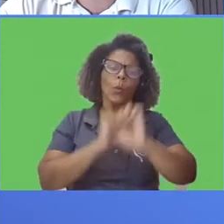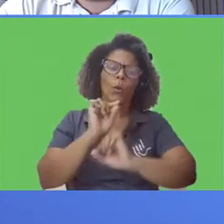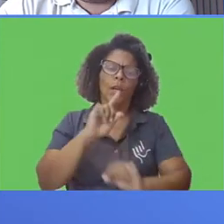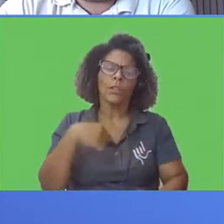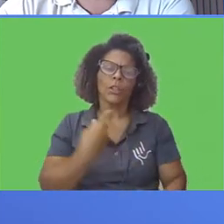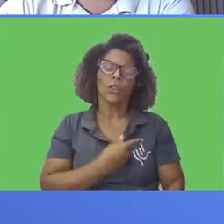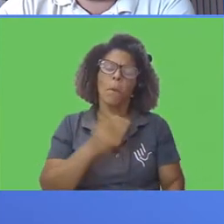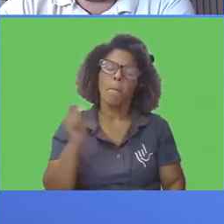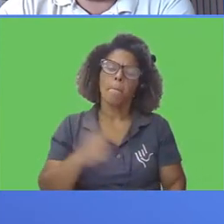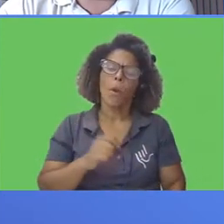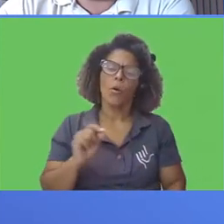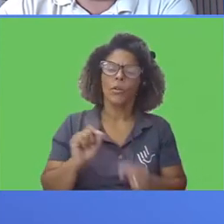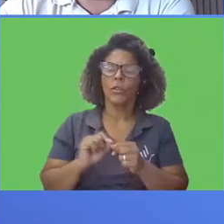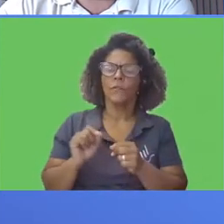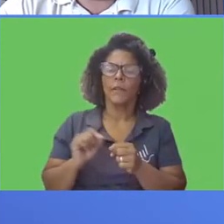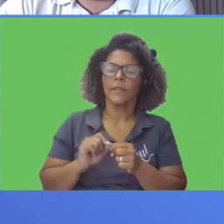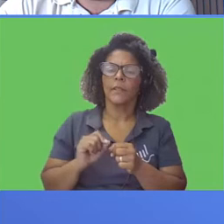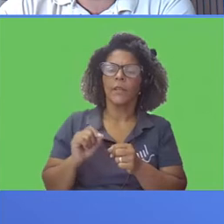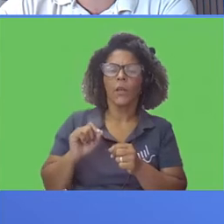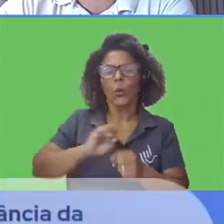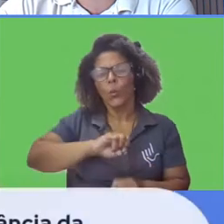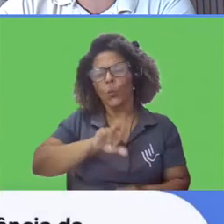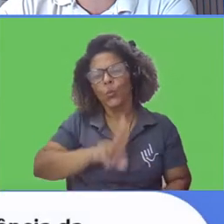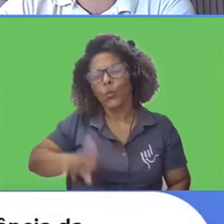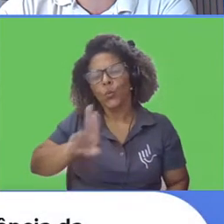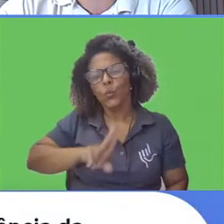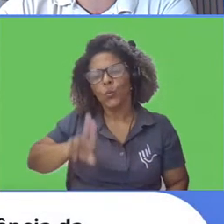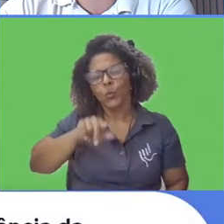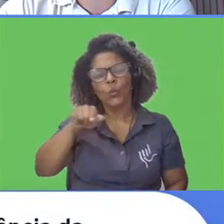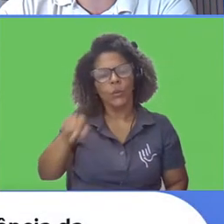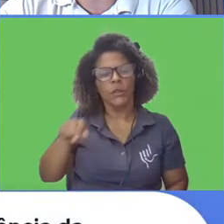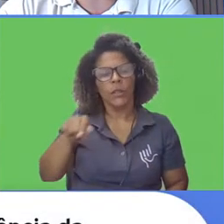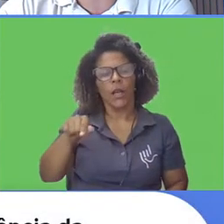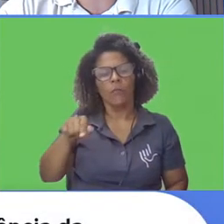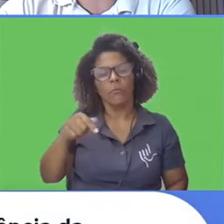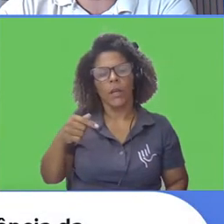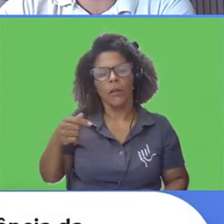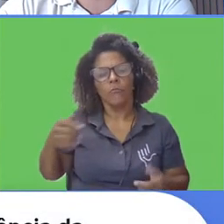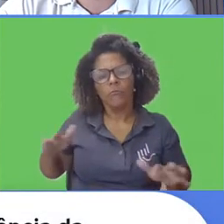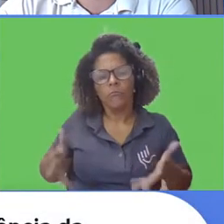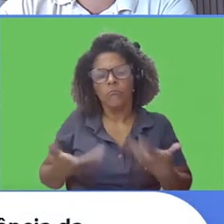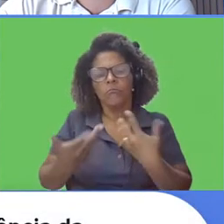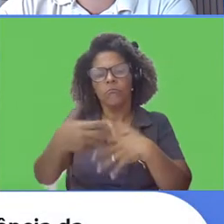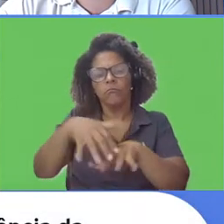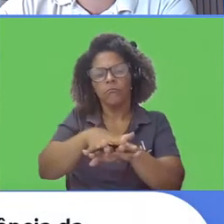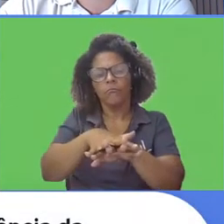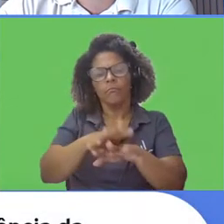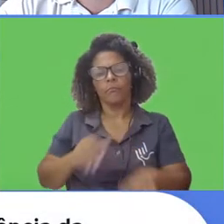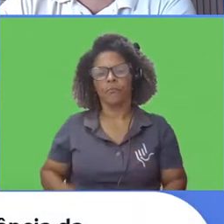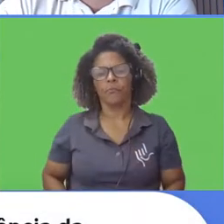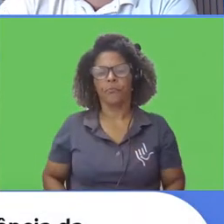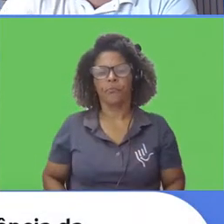esse mecanismo, né, esse auxílio, enquanto um mecanismo inclusivo, por assim dizer.